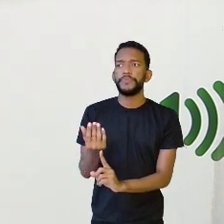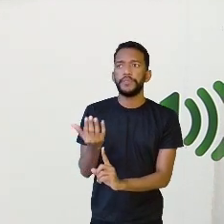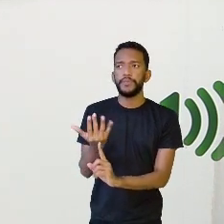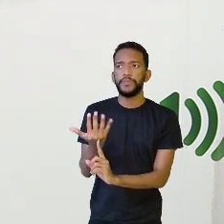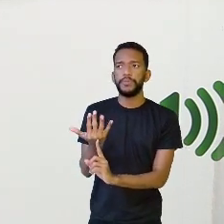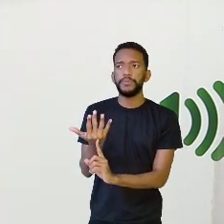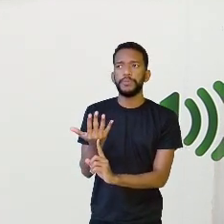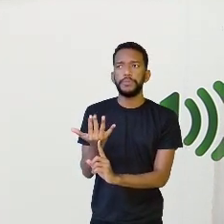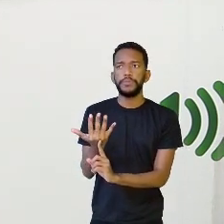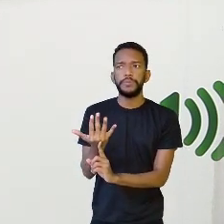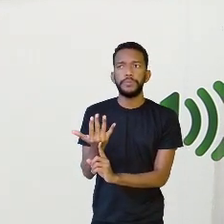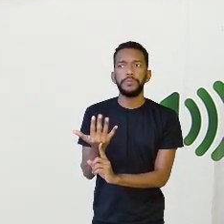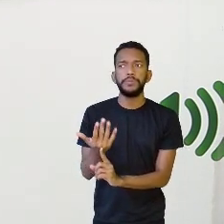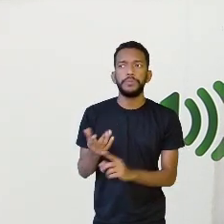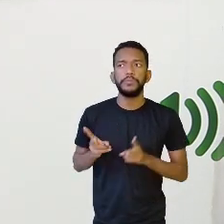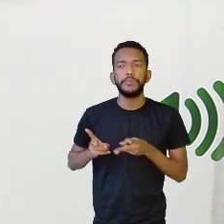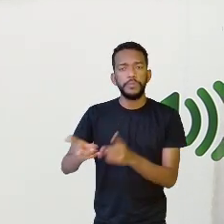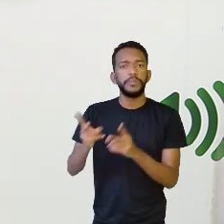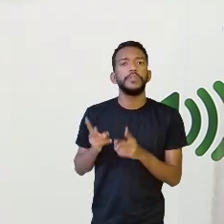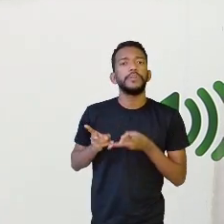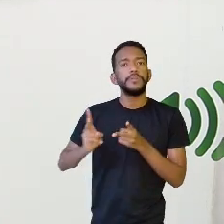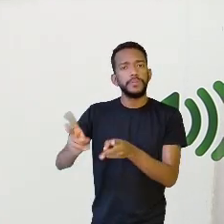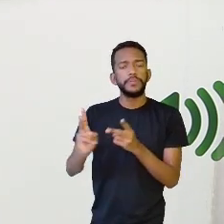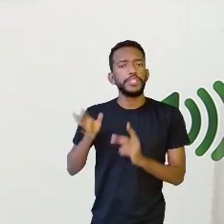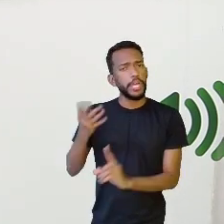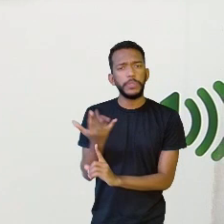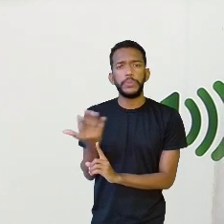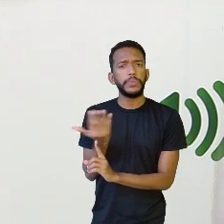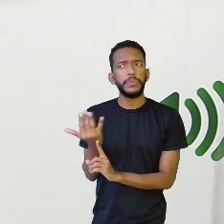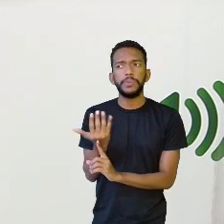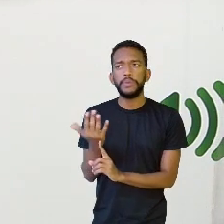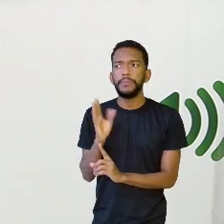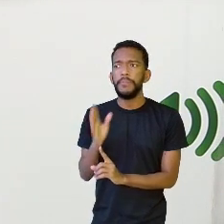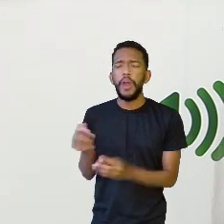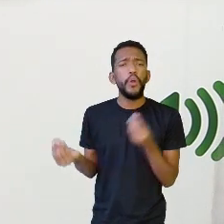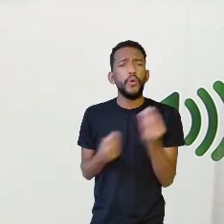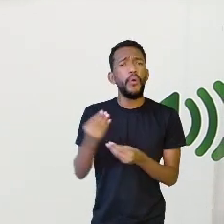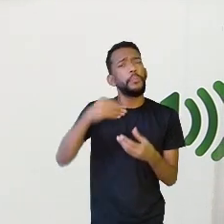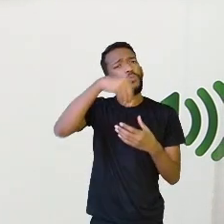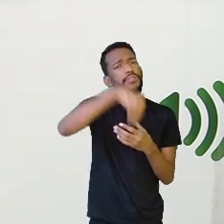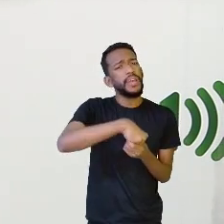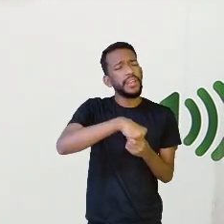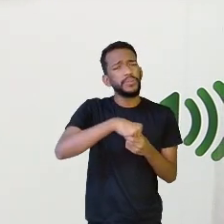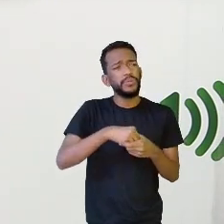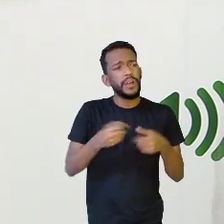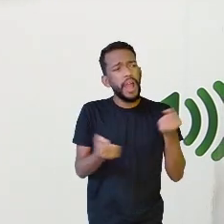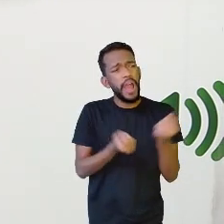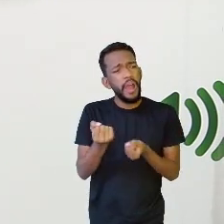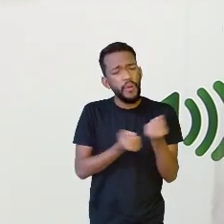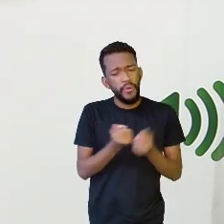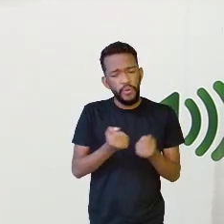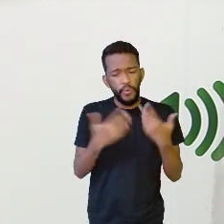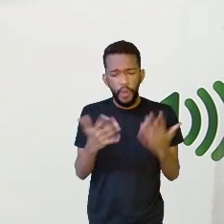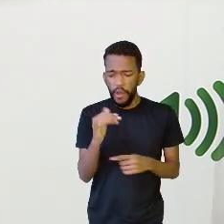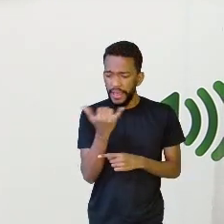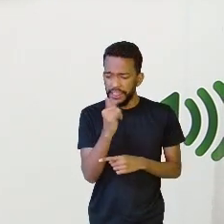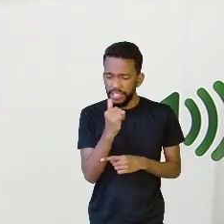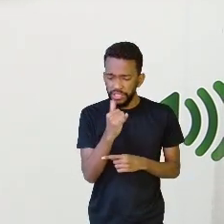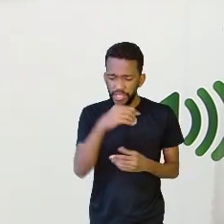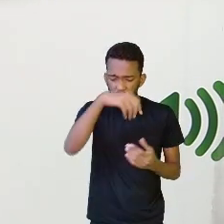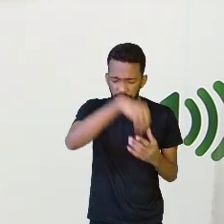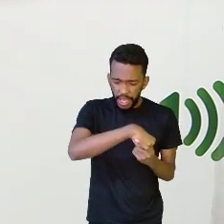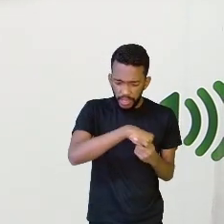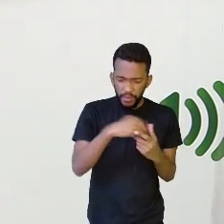vela, ela ficou ali, pegando fogo, em combustão. E como é que isso acontece no carro? Qual é a fonte de energia